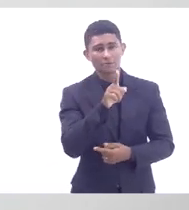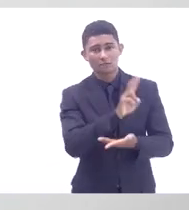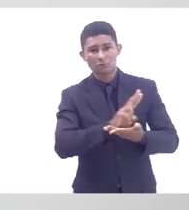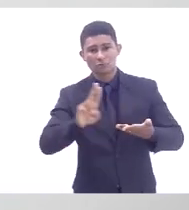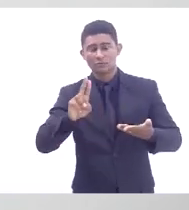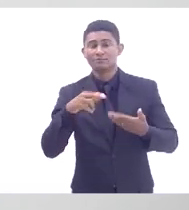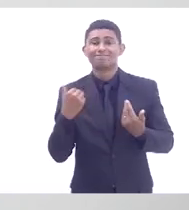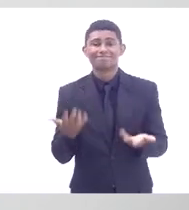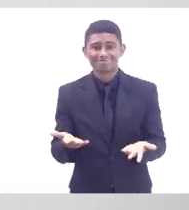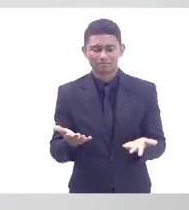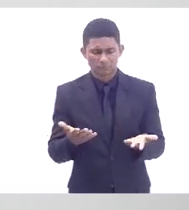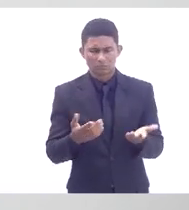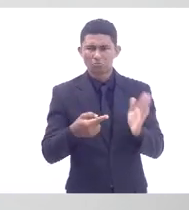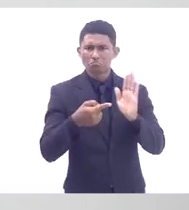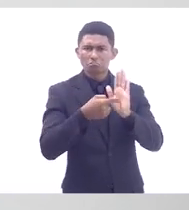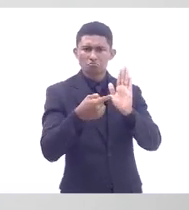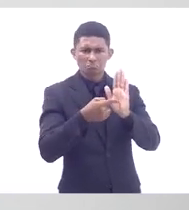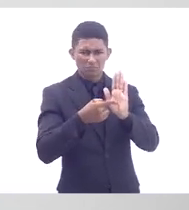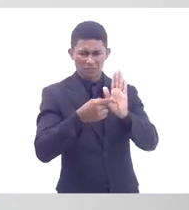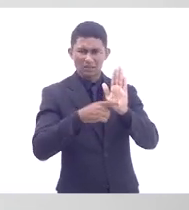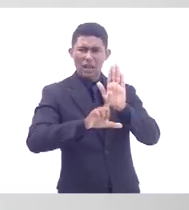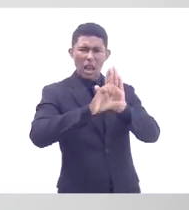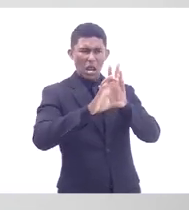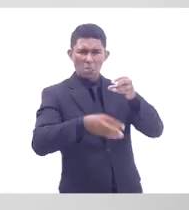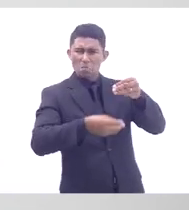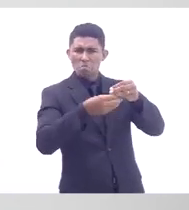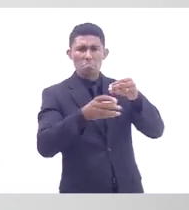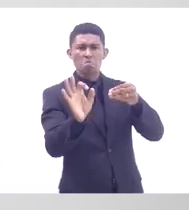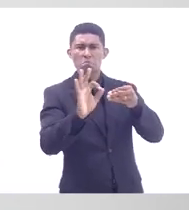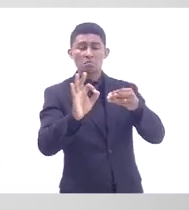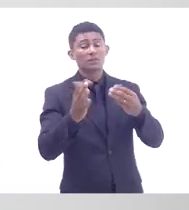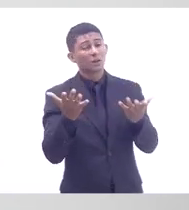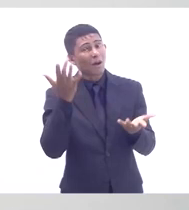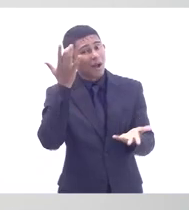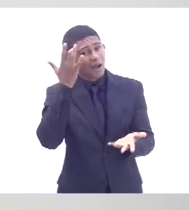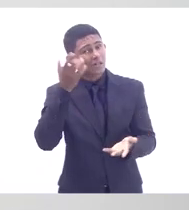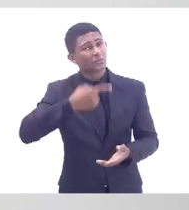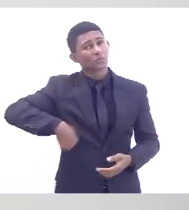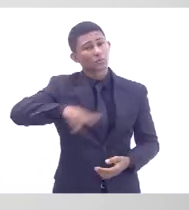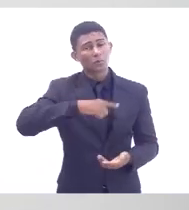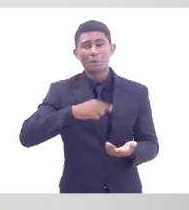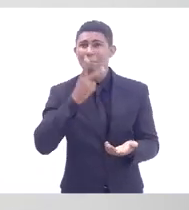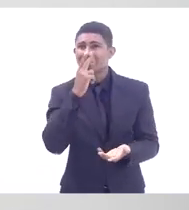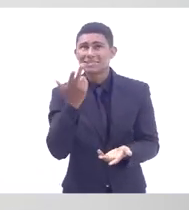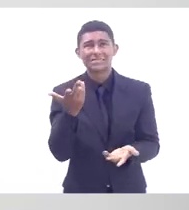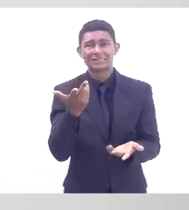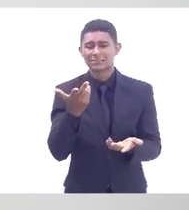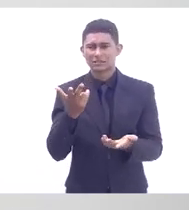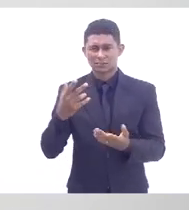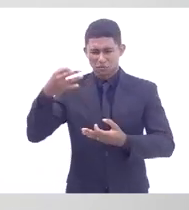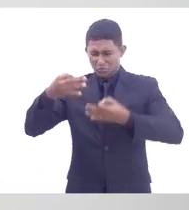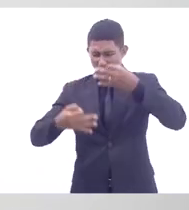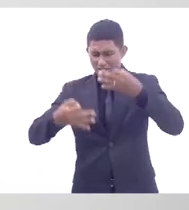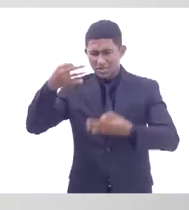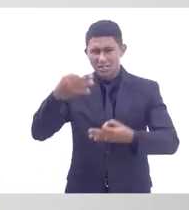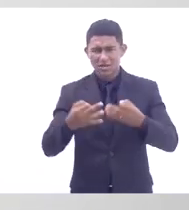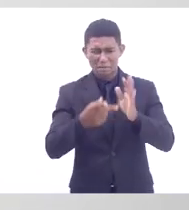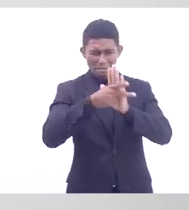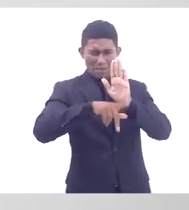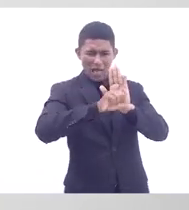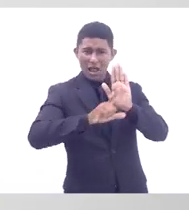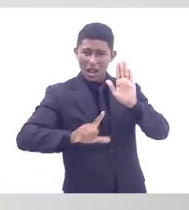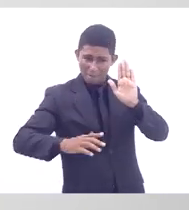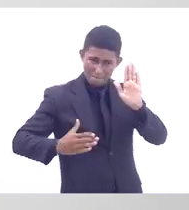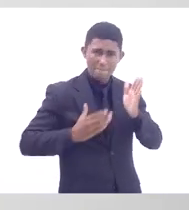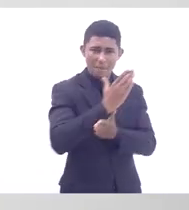uma Emenda condicional sem ser uma lei complementar a nossa avaliação é que ele criaria uma concorrência jurídica e que Poderia gerar